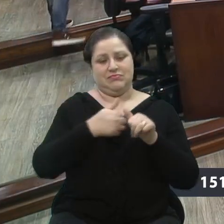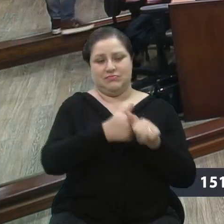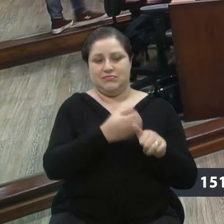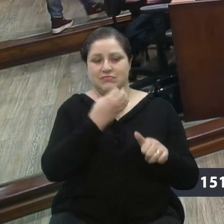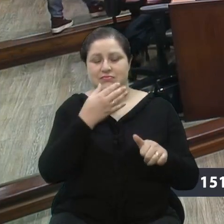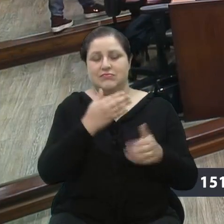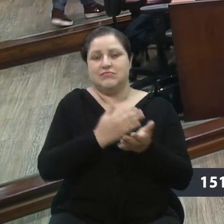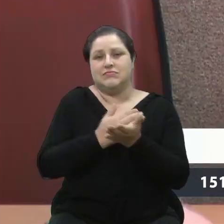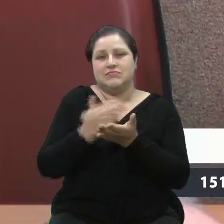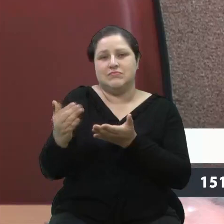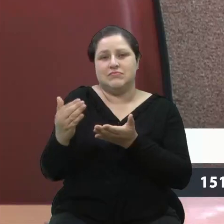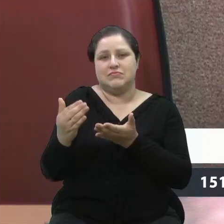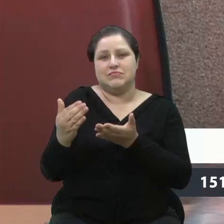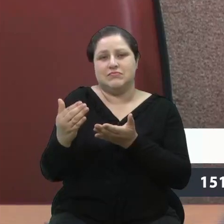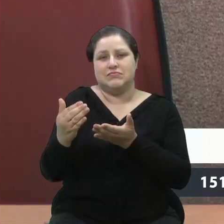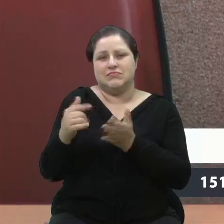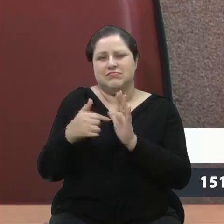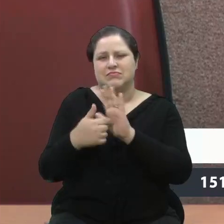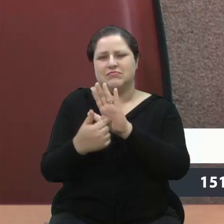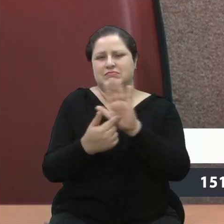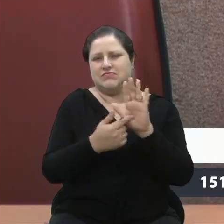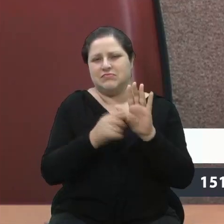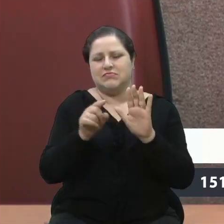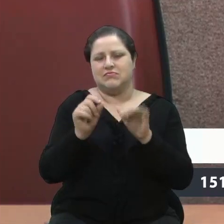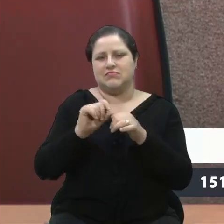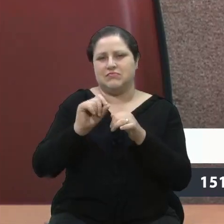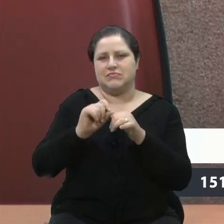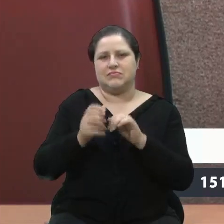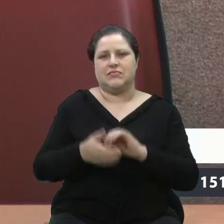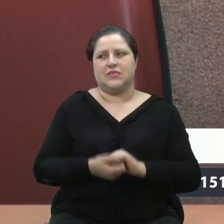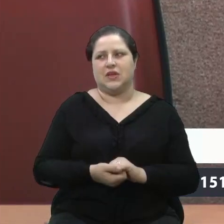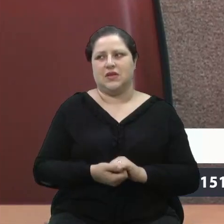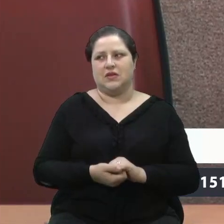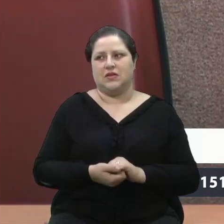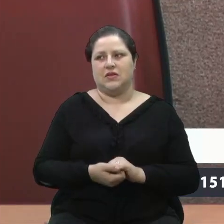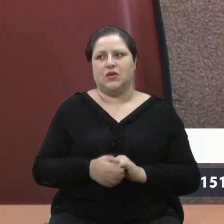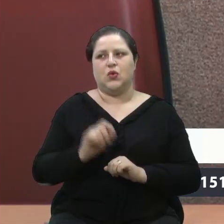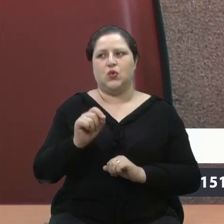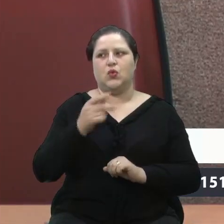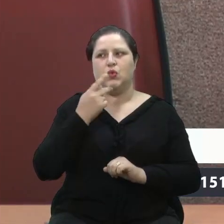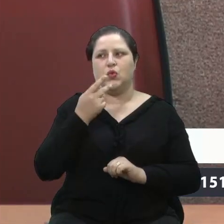início das apresentações aí que o senhor fez. E o que eu